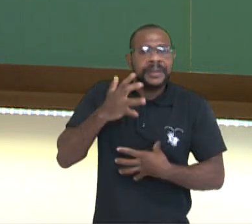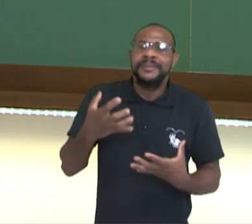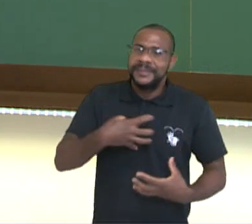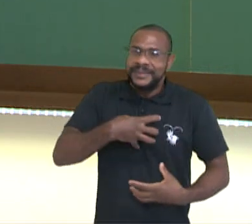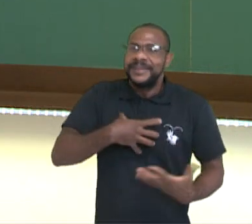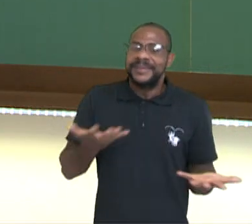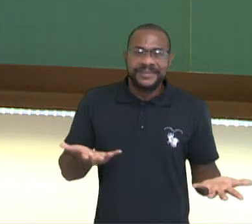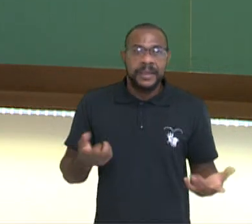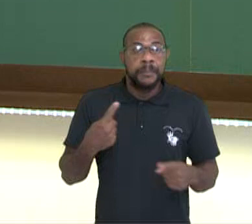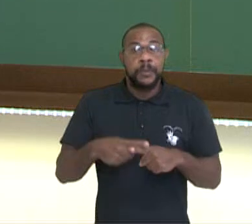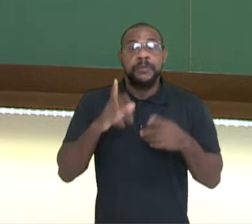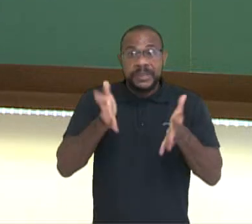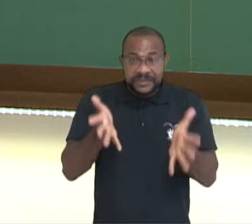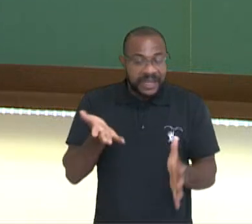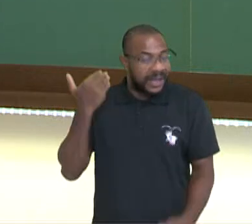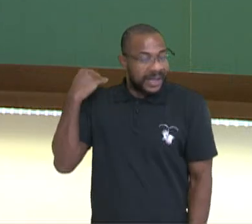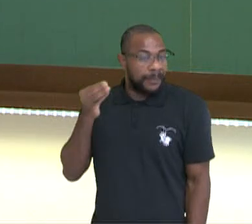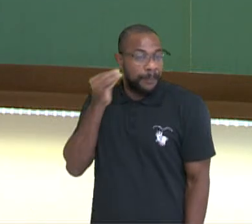você já